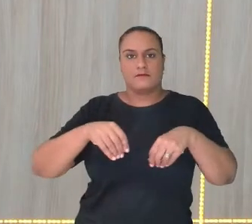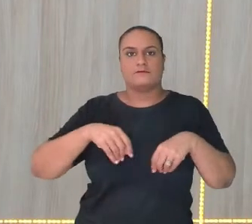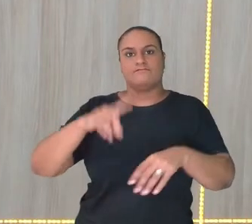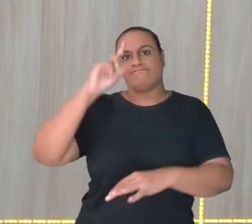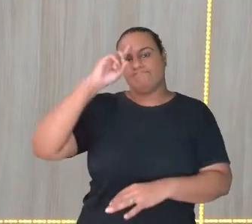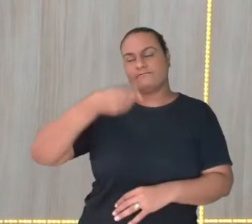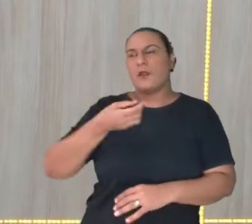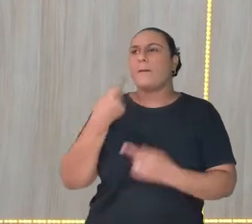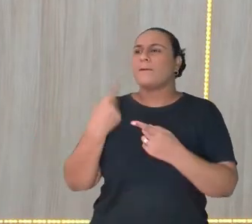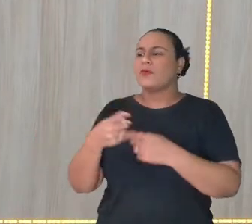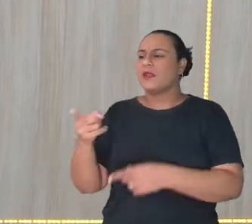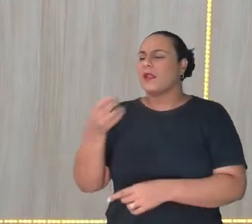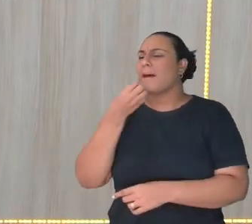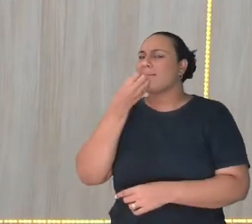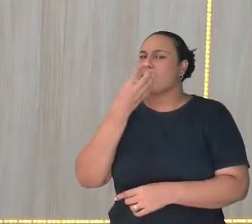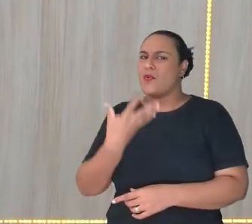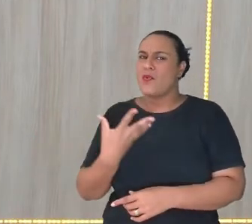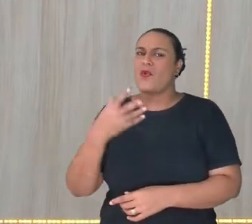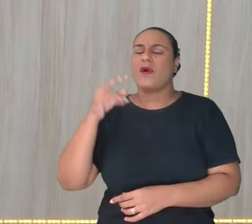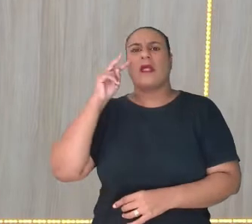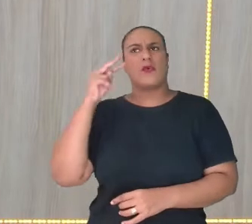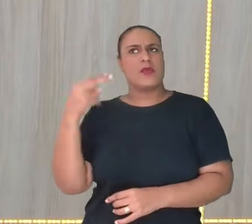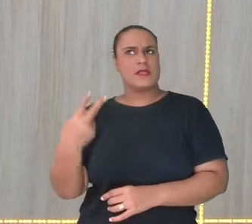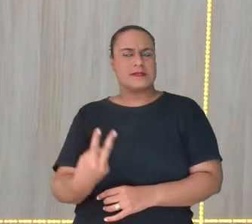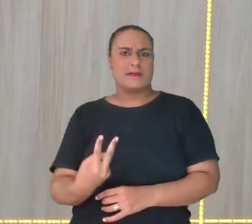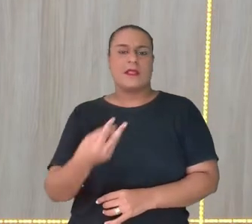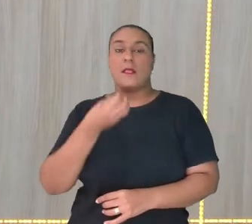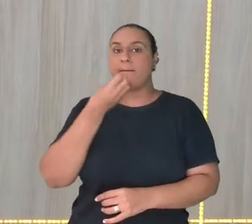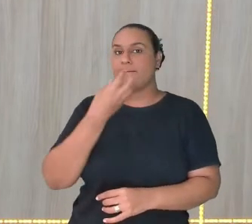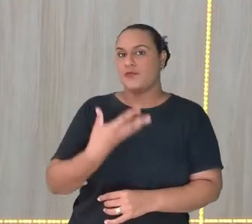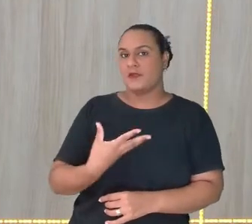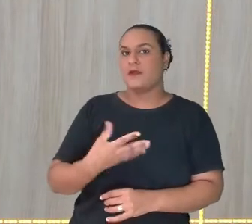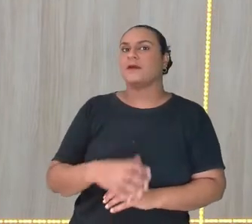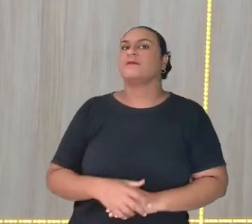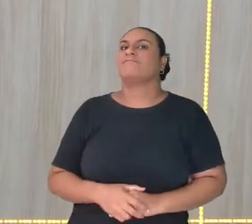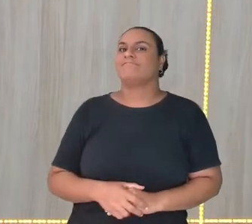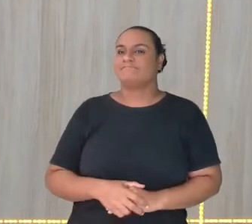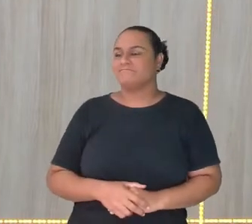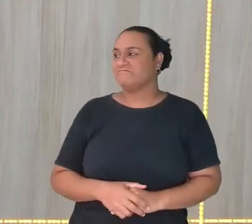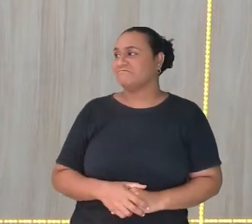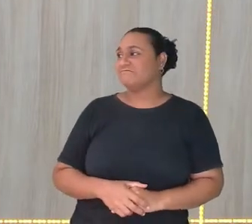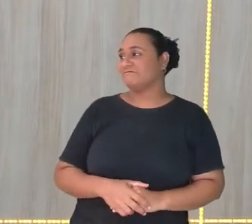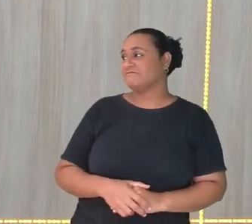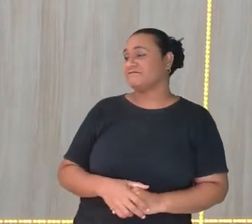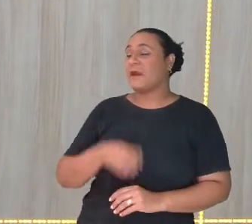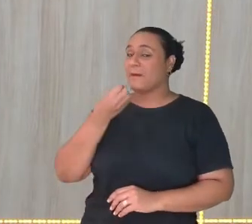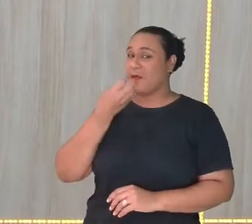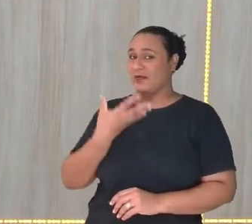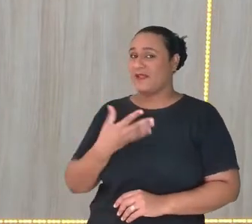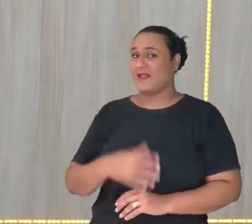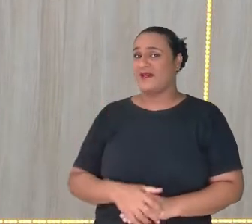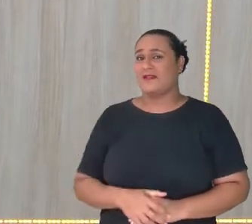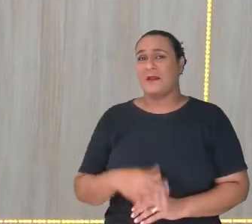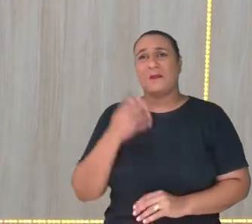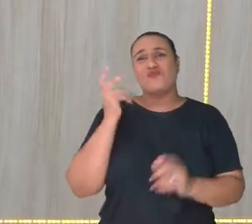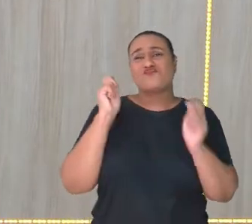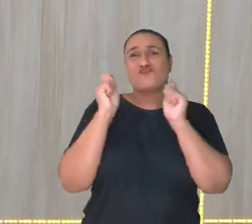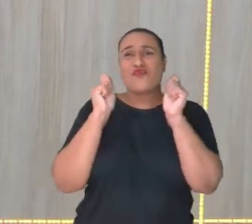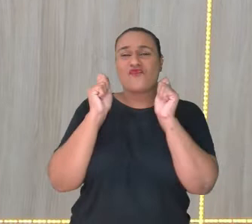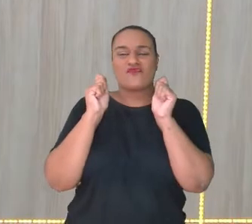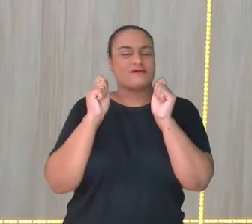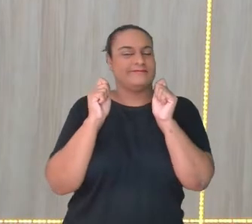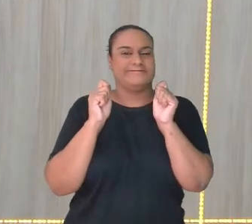pela bondade, pelo reconhecimento da bondade do seu senhor. Que bonitinho, né, professora? Que bondade, bonitinho, né? Que